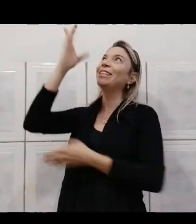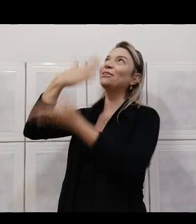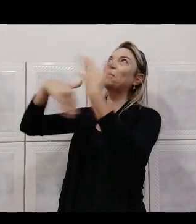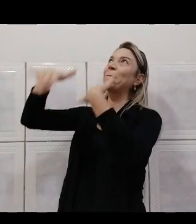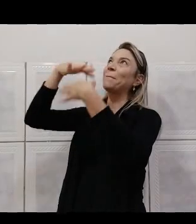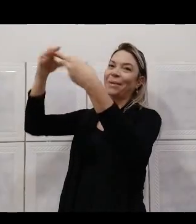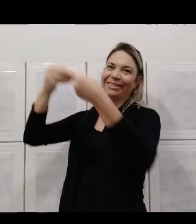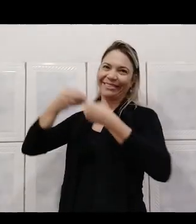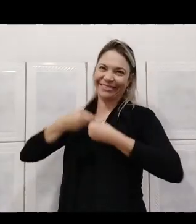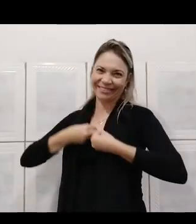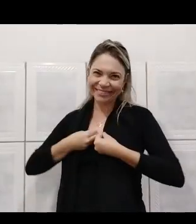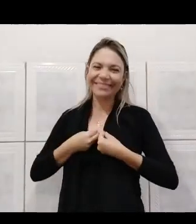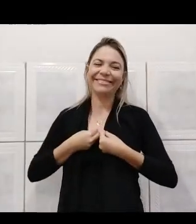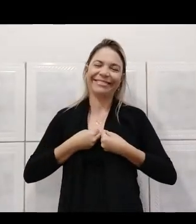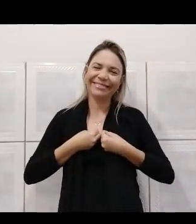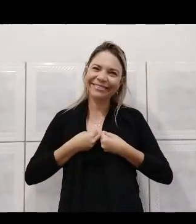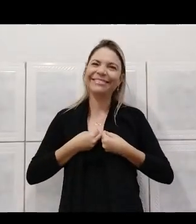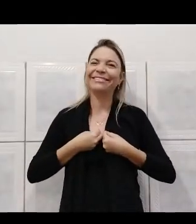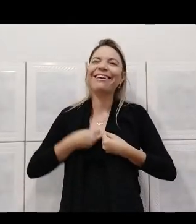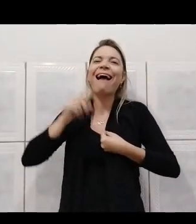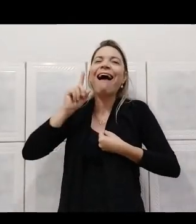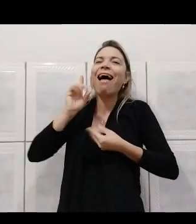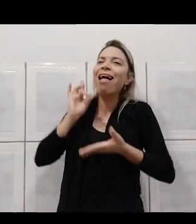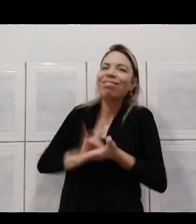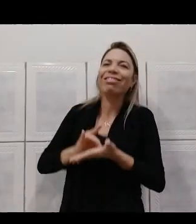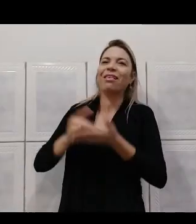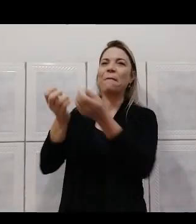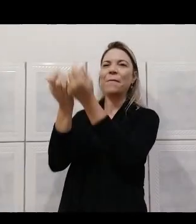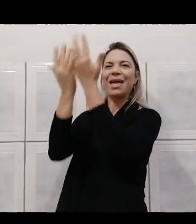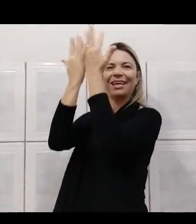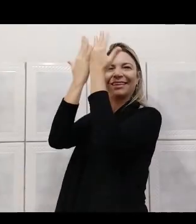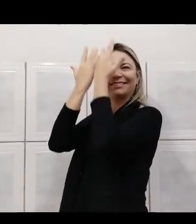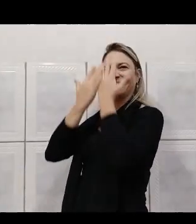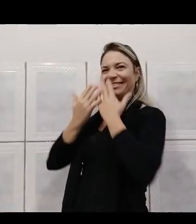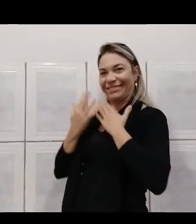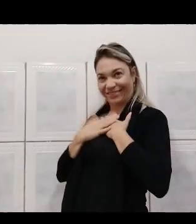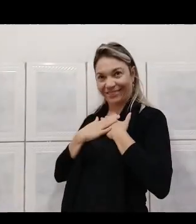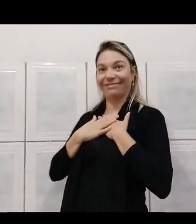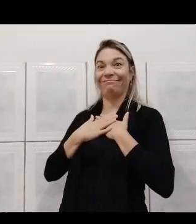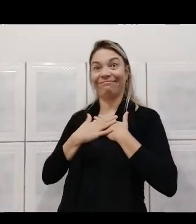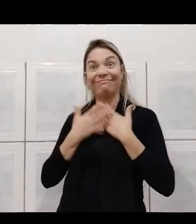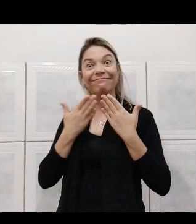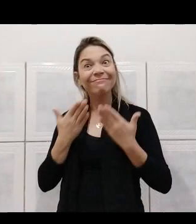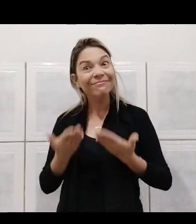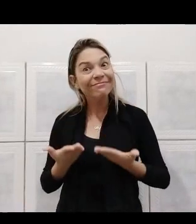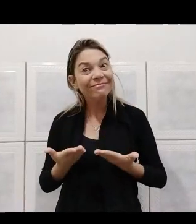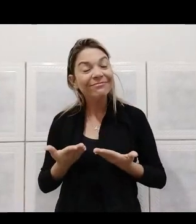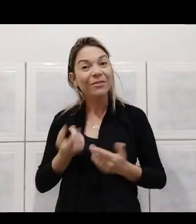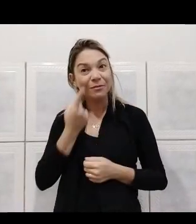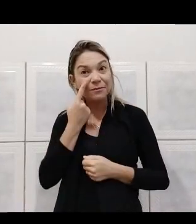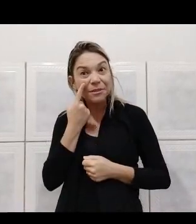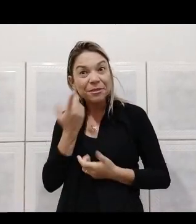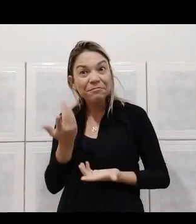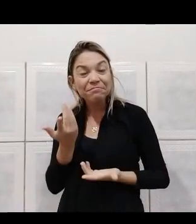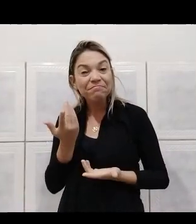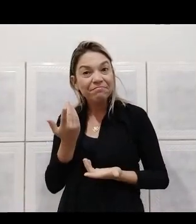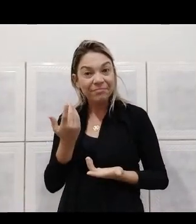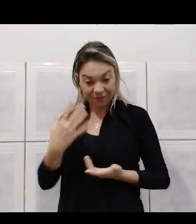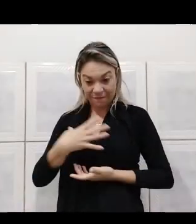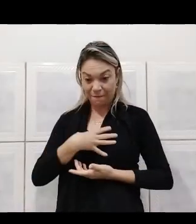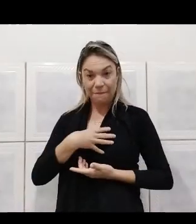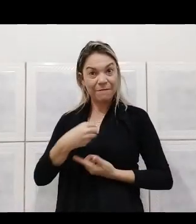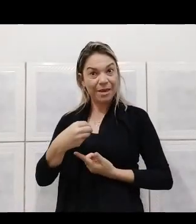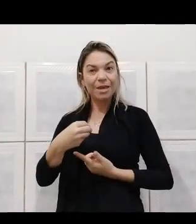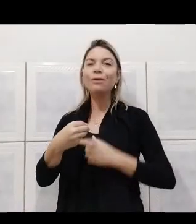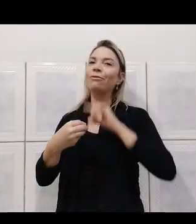uma verdadeira bênção, porque são um presente do Senhor. E o que vem do Senhor é bênção. A palavra de Deus diz que eles